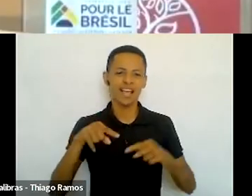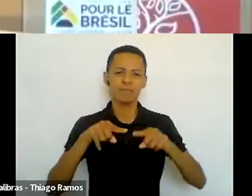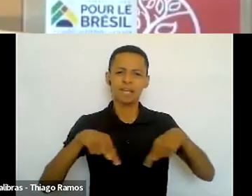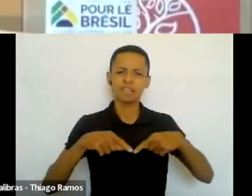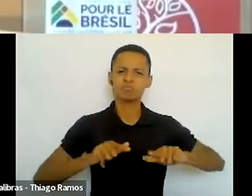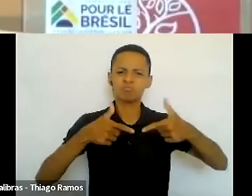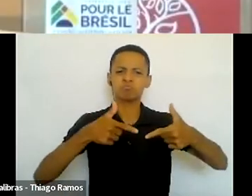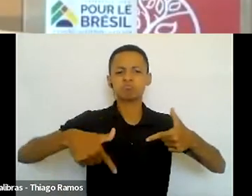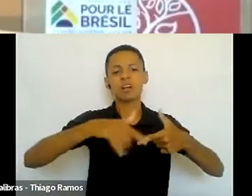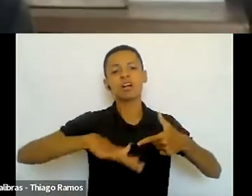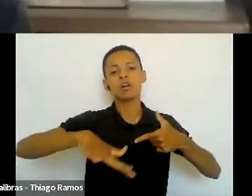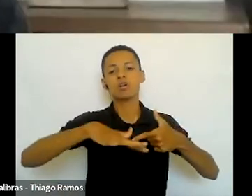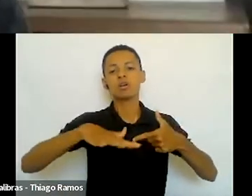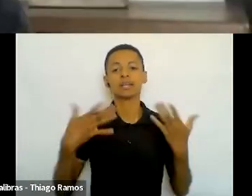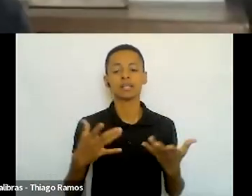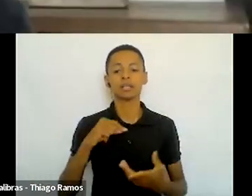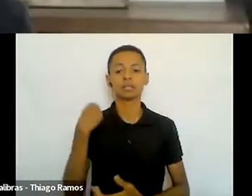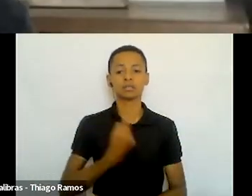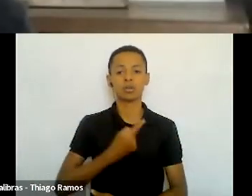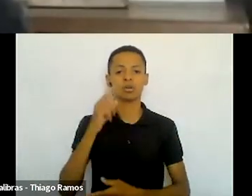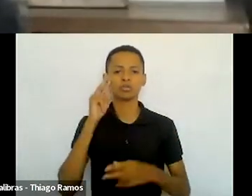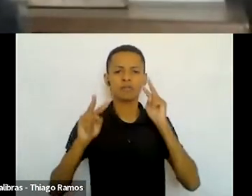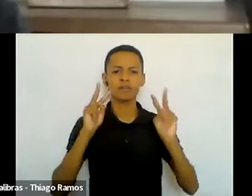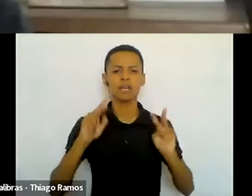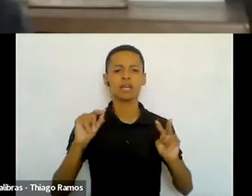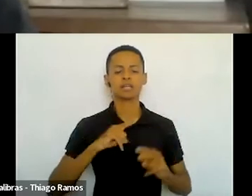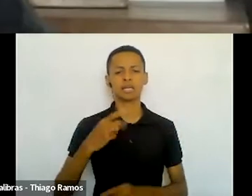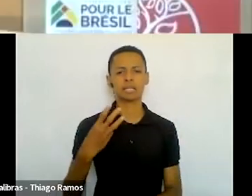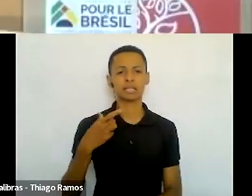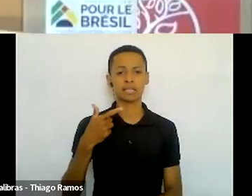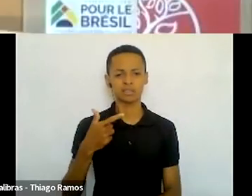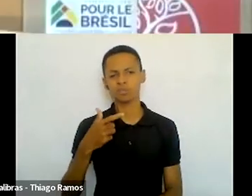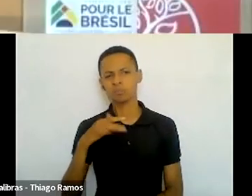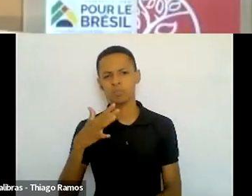Eu diria o seguinte, olhando o histórico dos últimos 30 e poucos anos do Brasil,